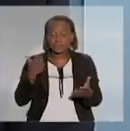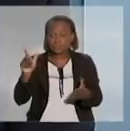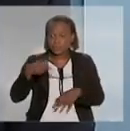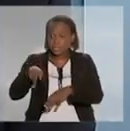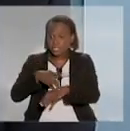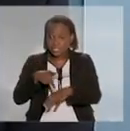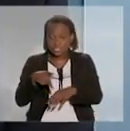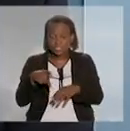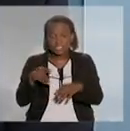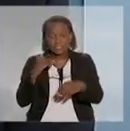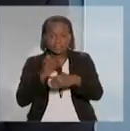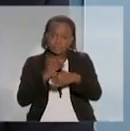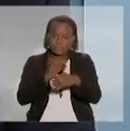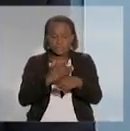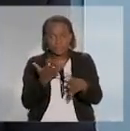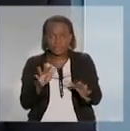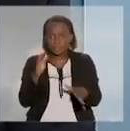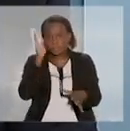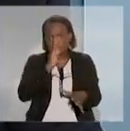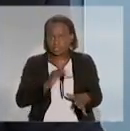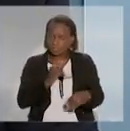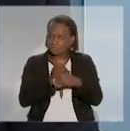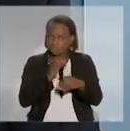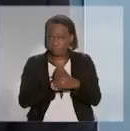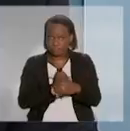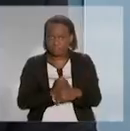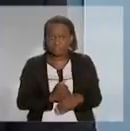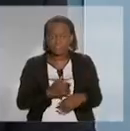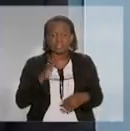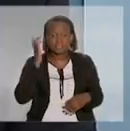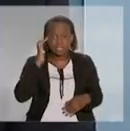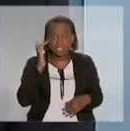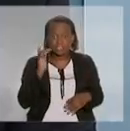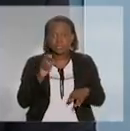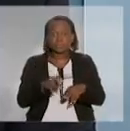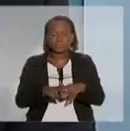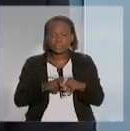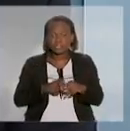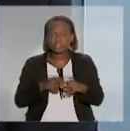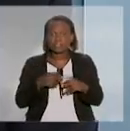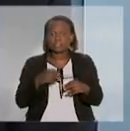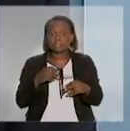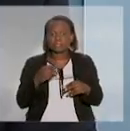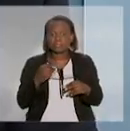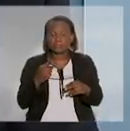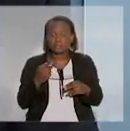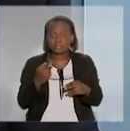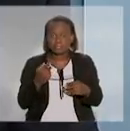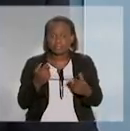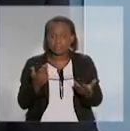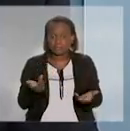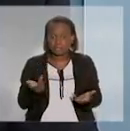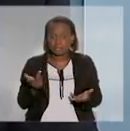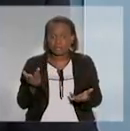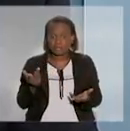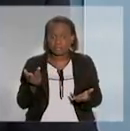colocaria os outros países em desenvolvimento mais ou menos no mesmo patamar do Brasil. Eu acredito que seja porque